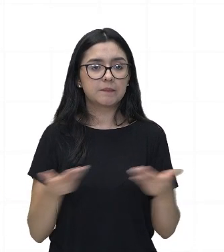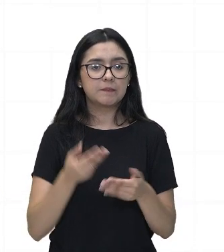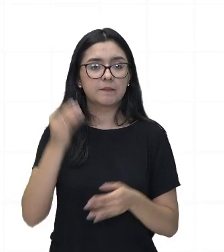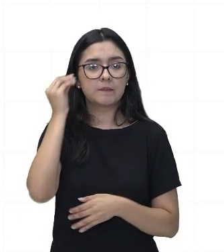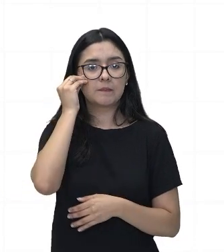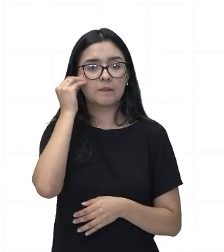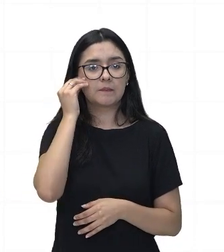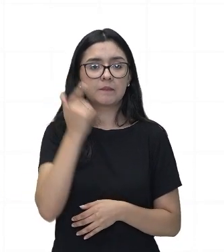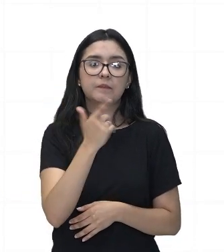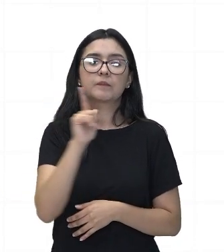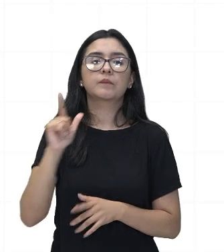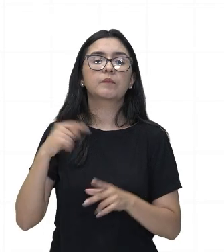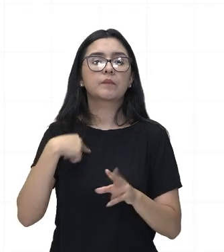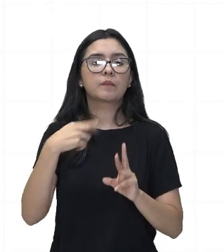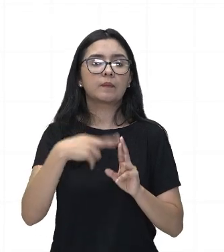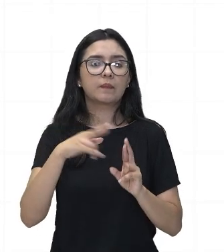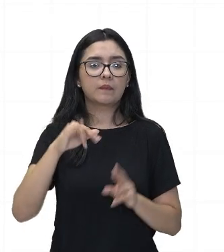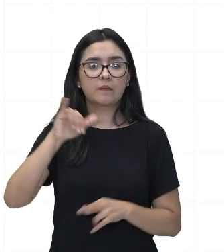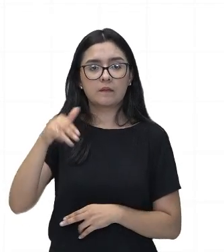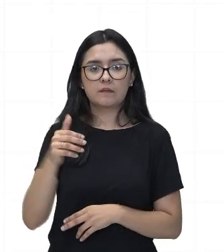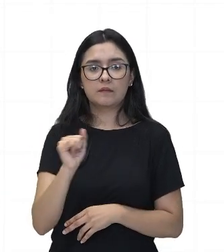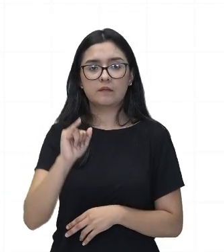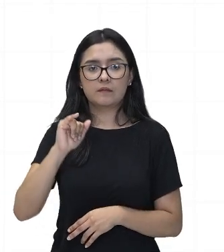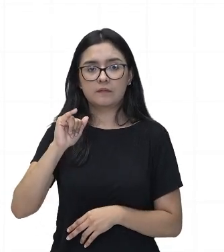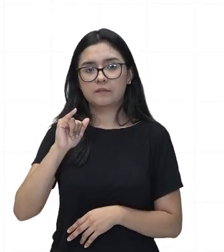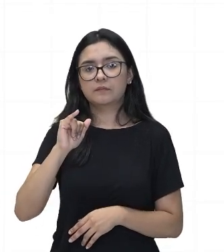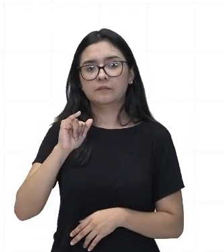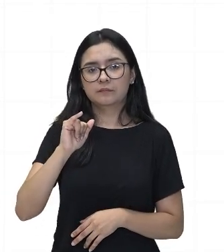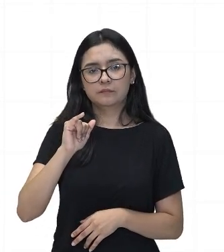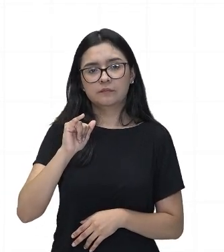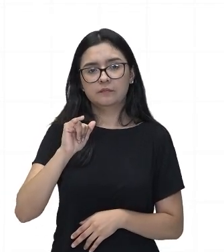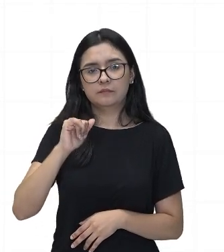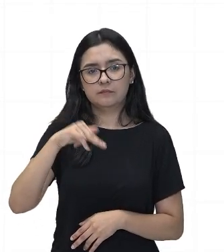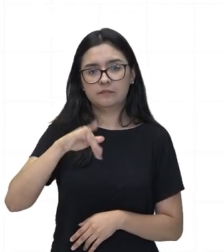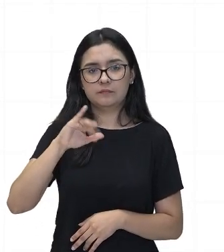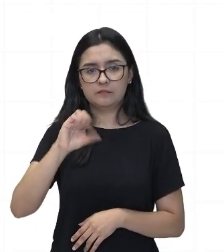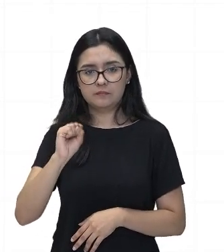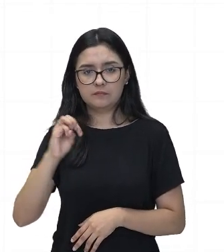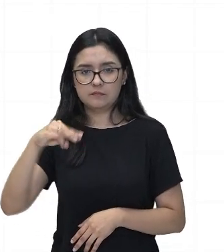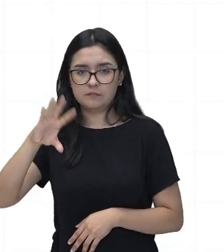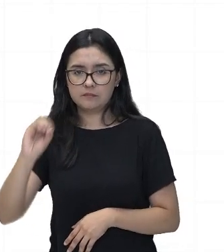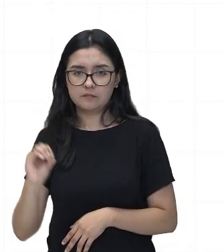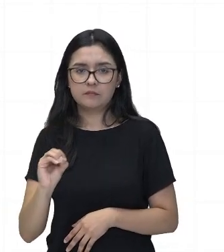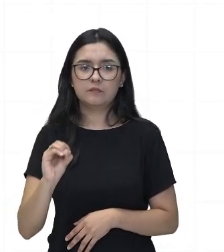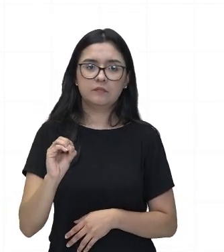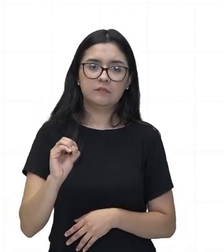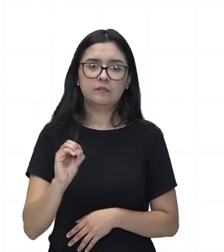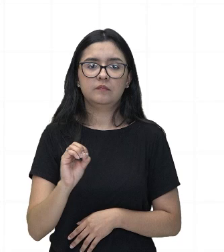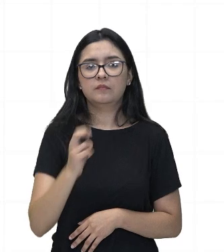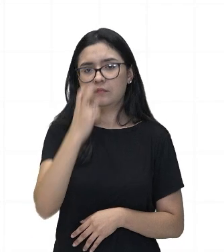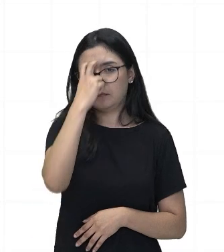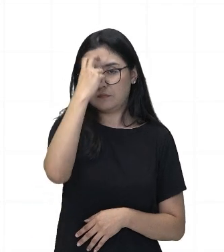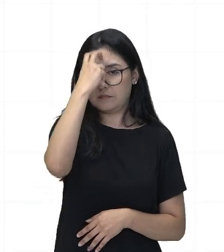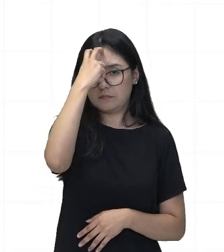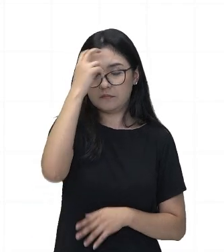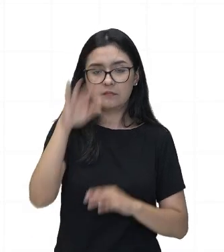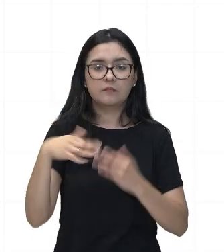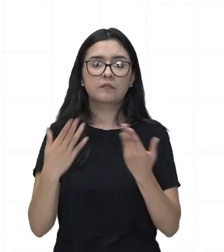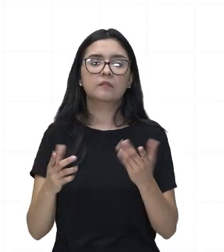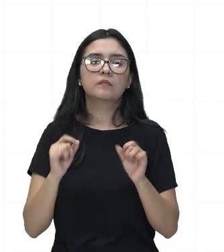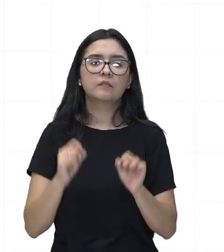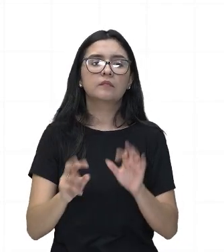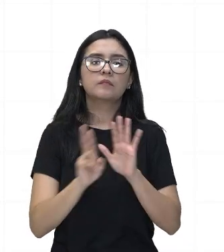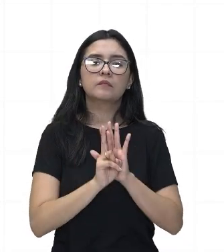no jainismo, que é uma releitura ou uma reforma do hinduísmo. Um ilustre representante